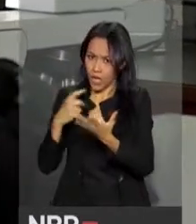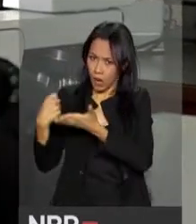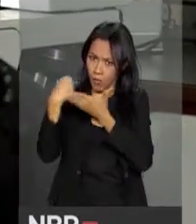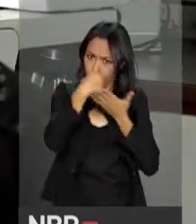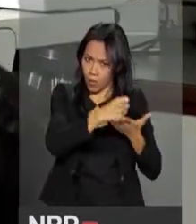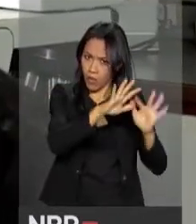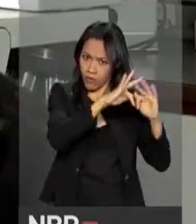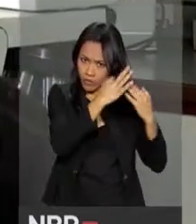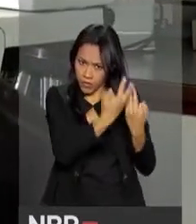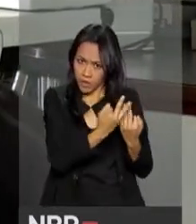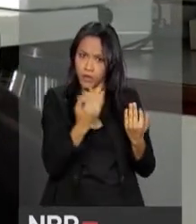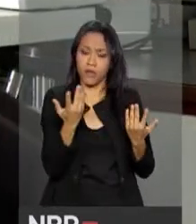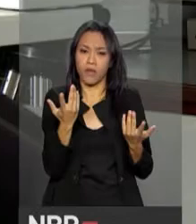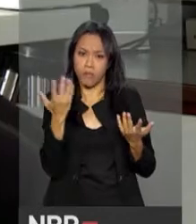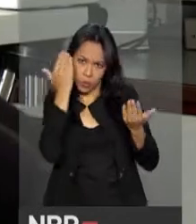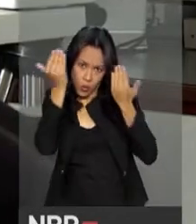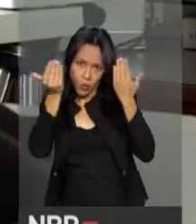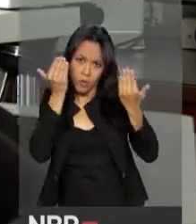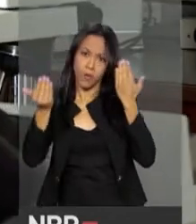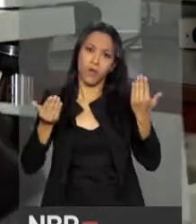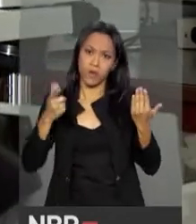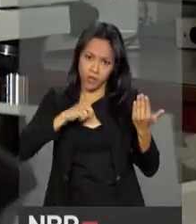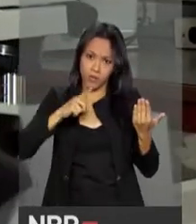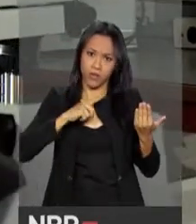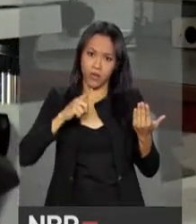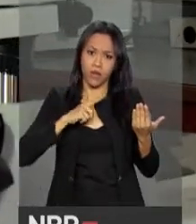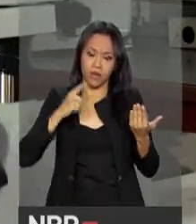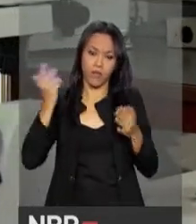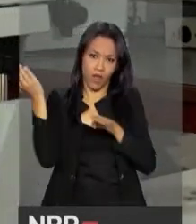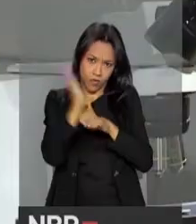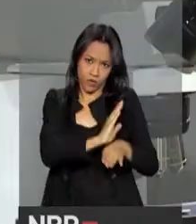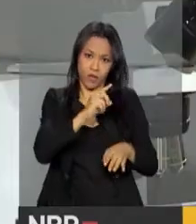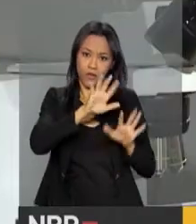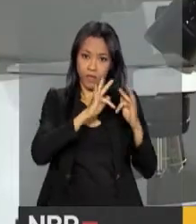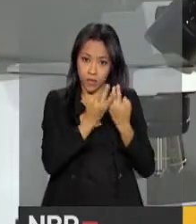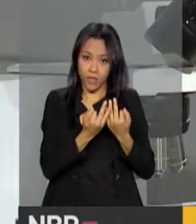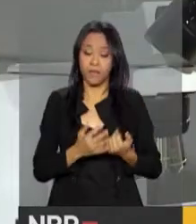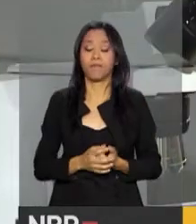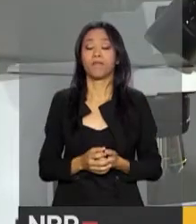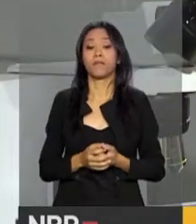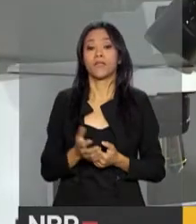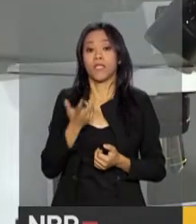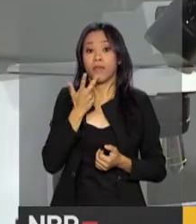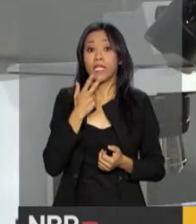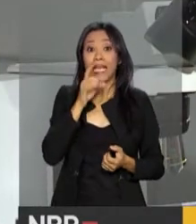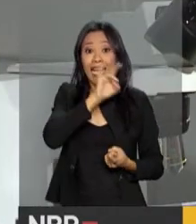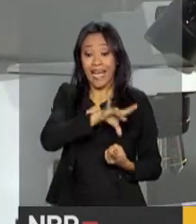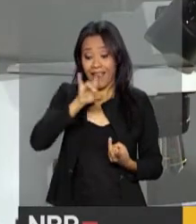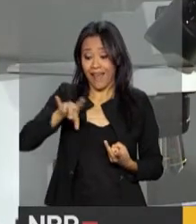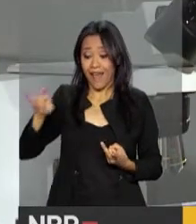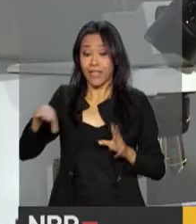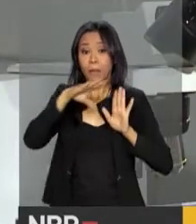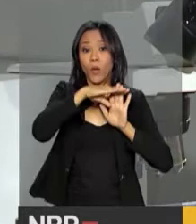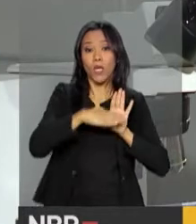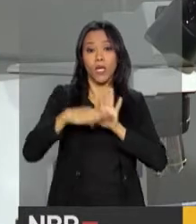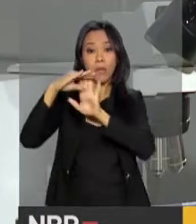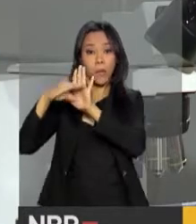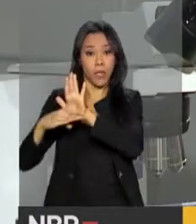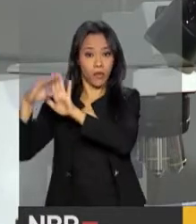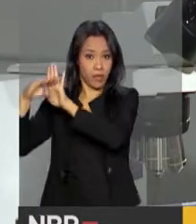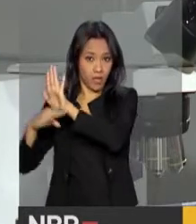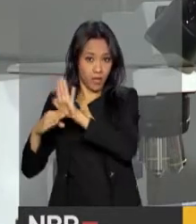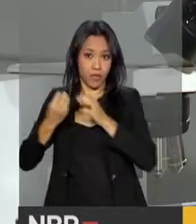enfim tem esse apoio também essa estrutura para atender essa família cada programa de transplante tenha a